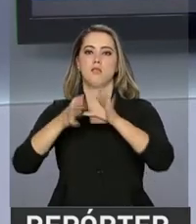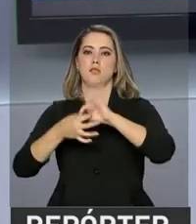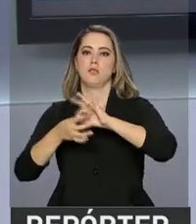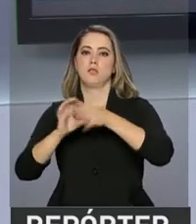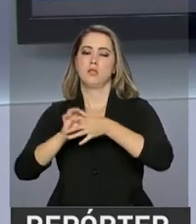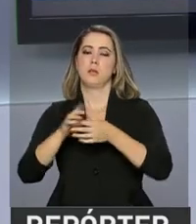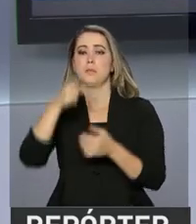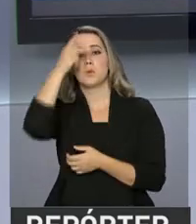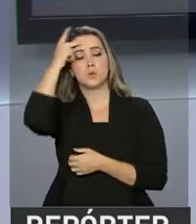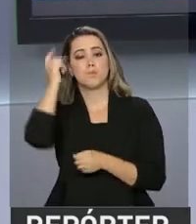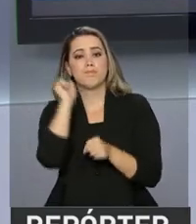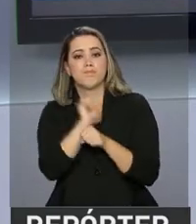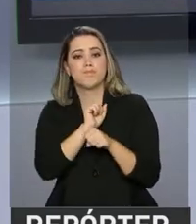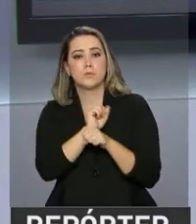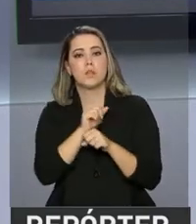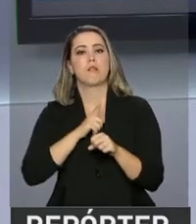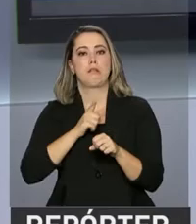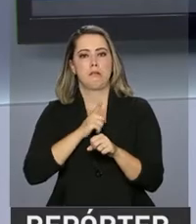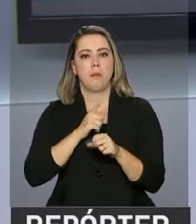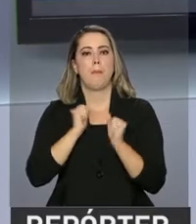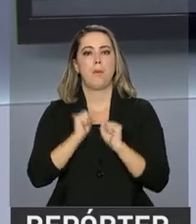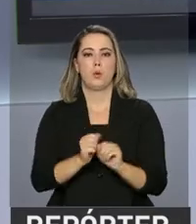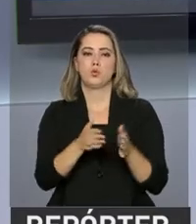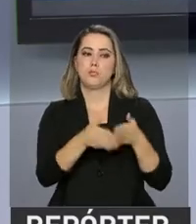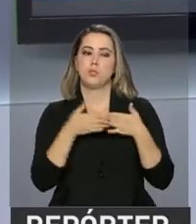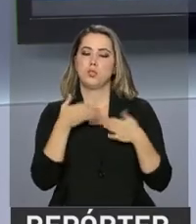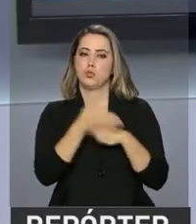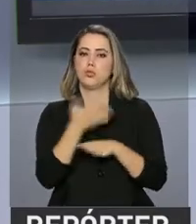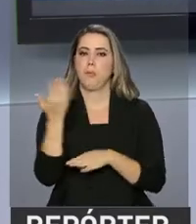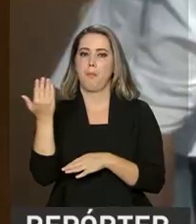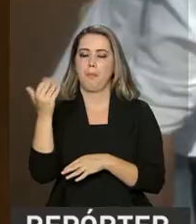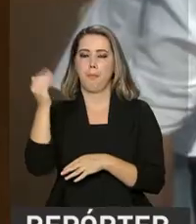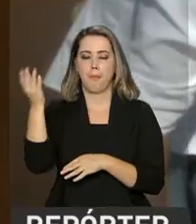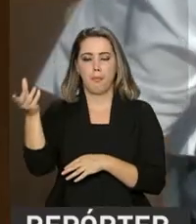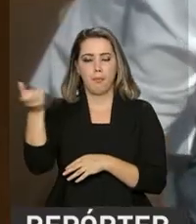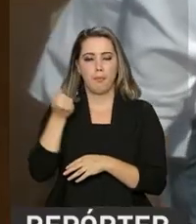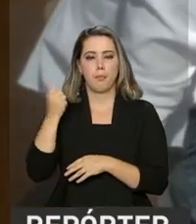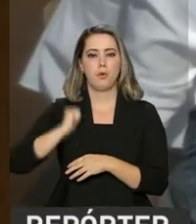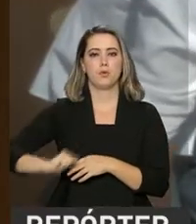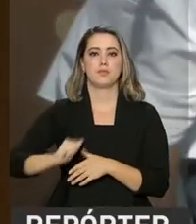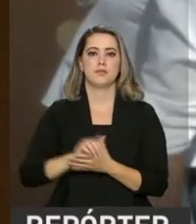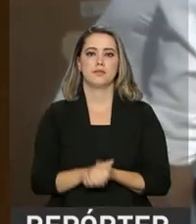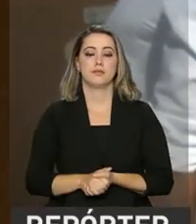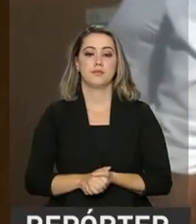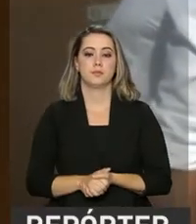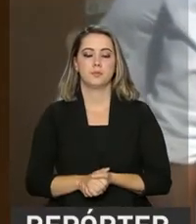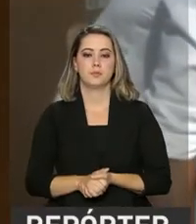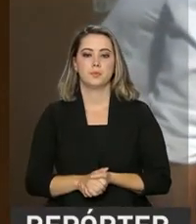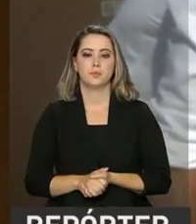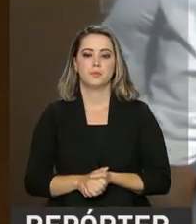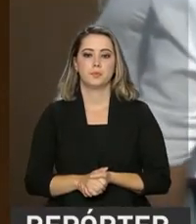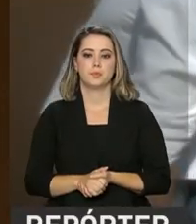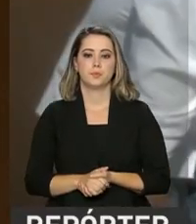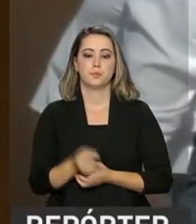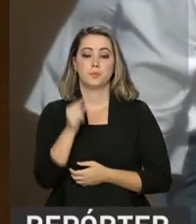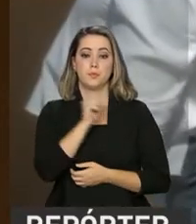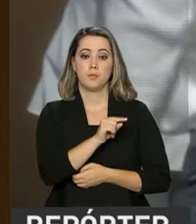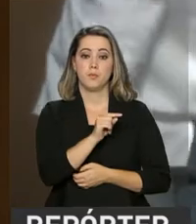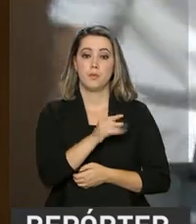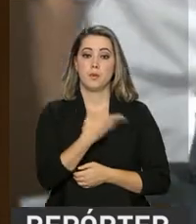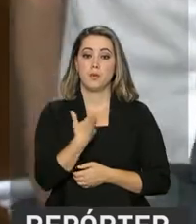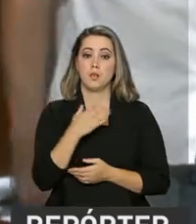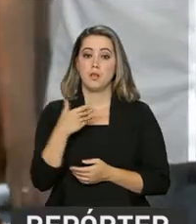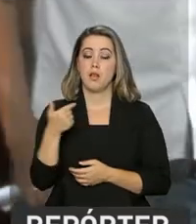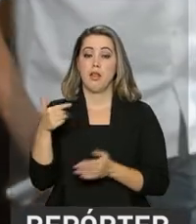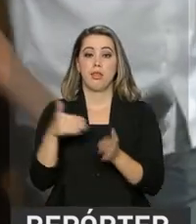quem não foi contemplado ainda tem tempo de pleitear uma bolsa as indicações para o programa vão até